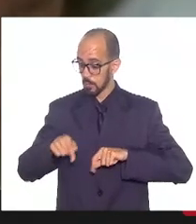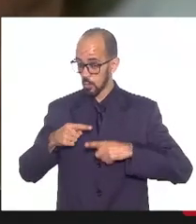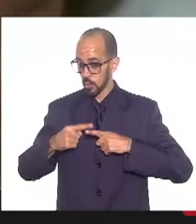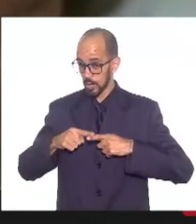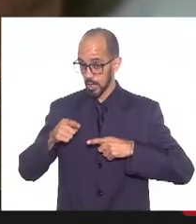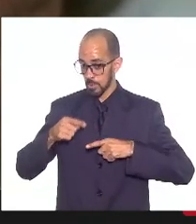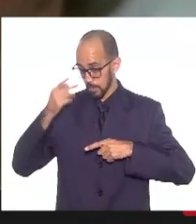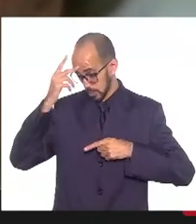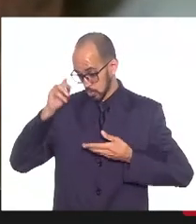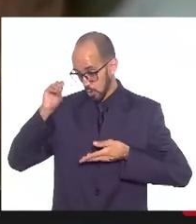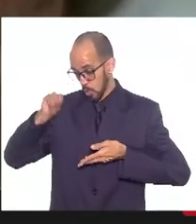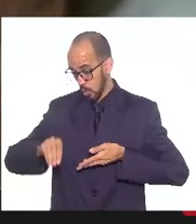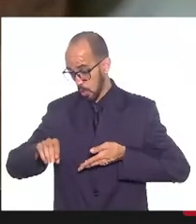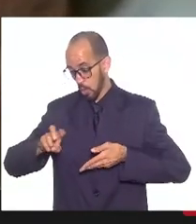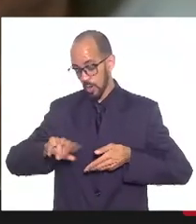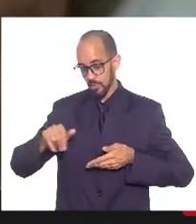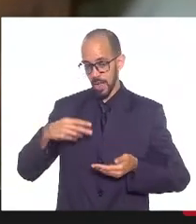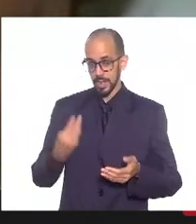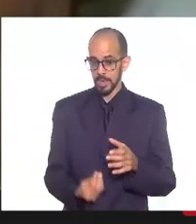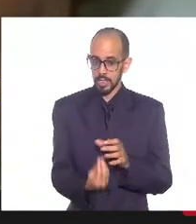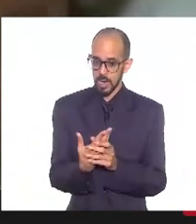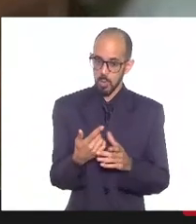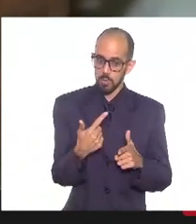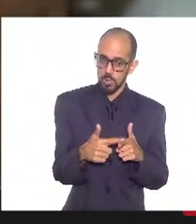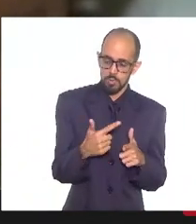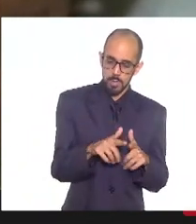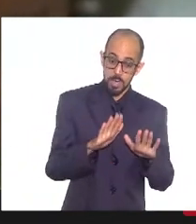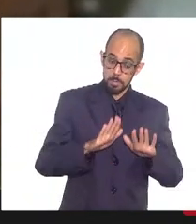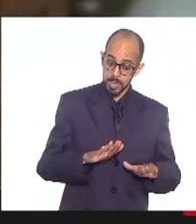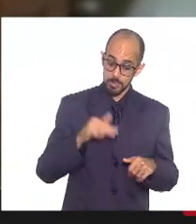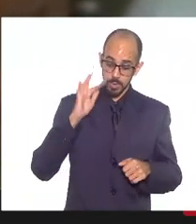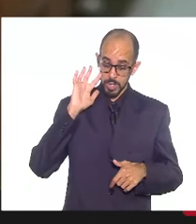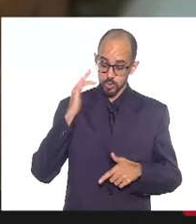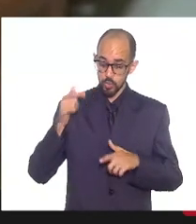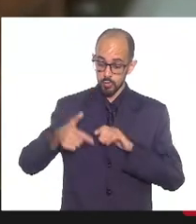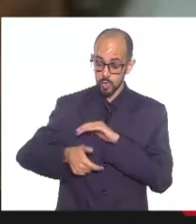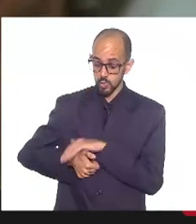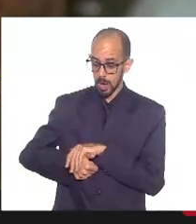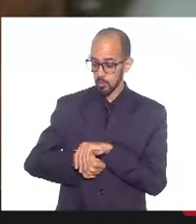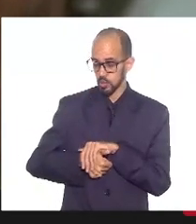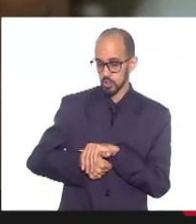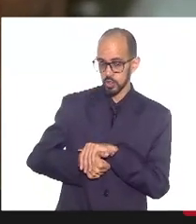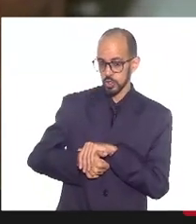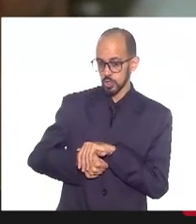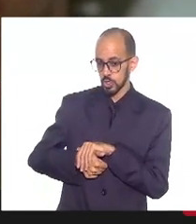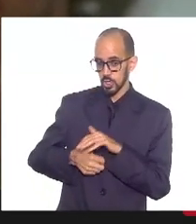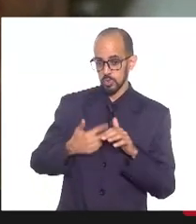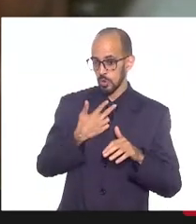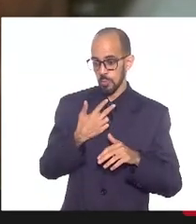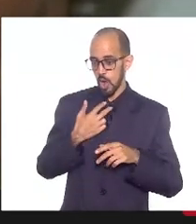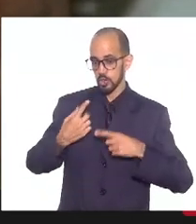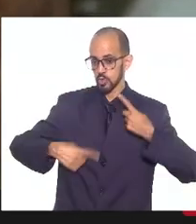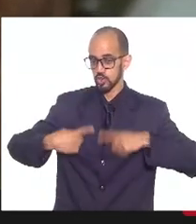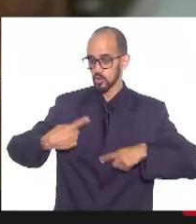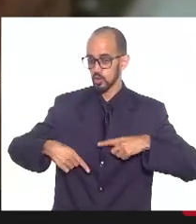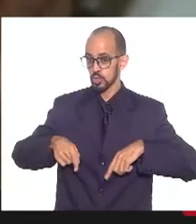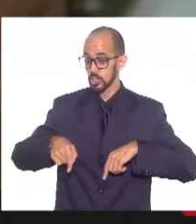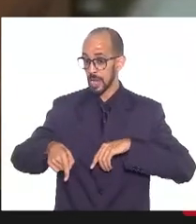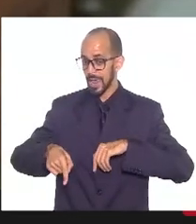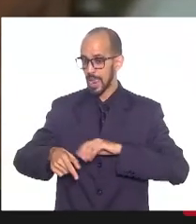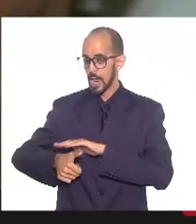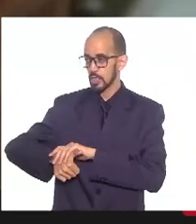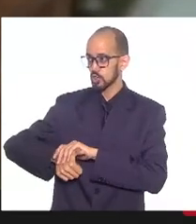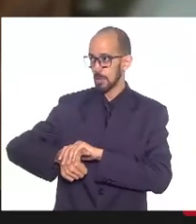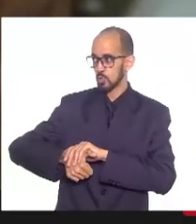ter um problema. Só que, para resolver o jabuti, eu não posso discutir o jabuti. Eu tenho que saber